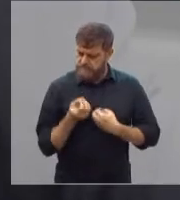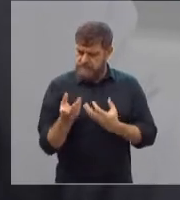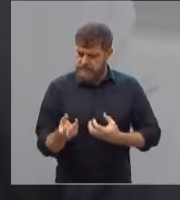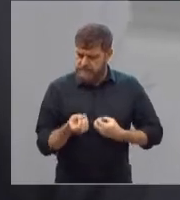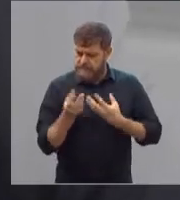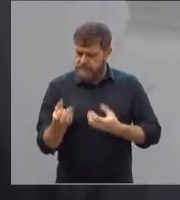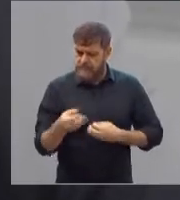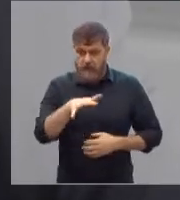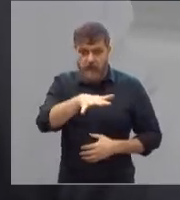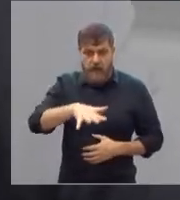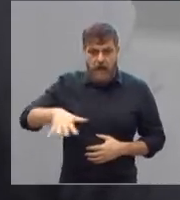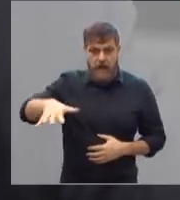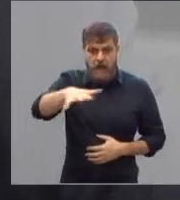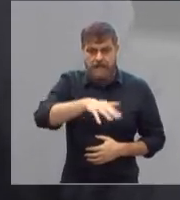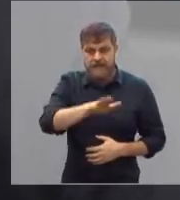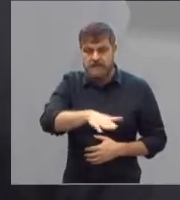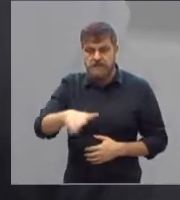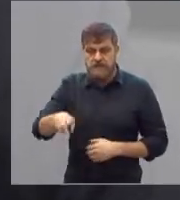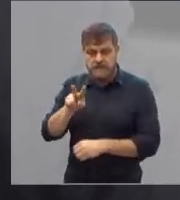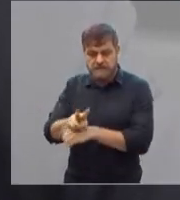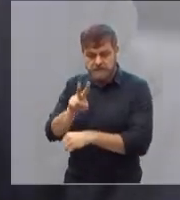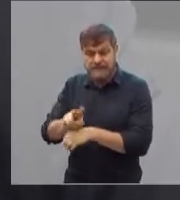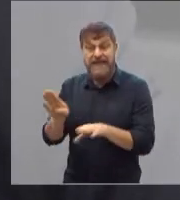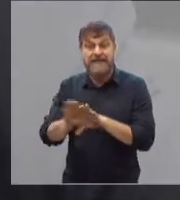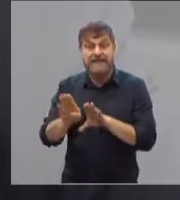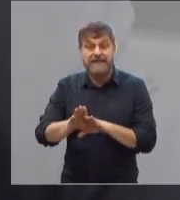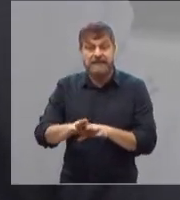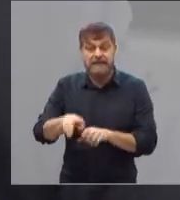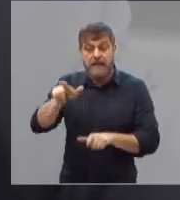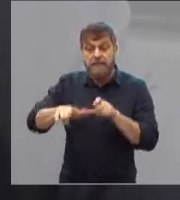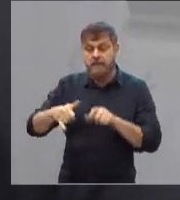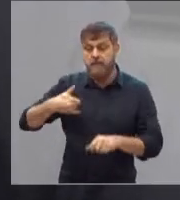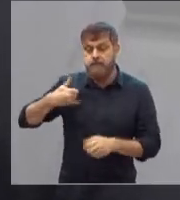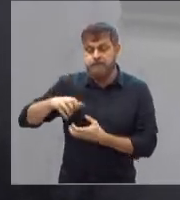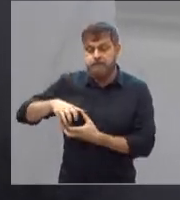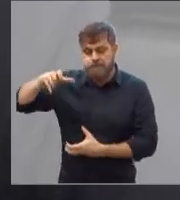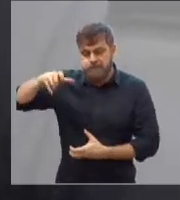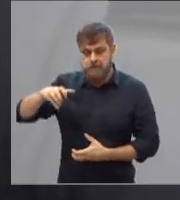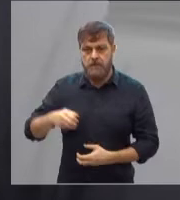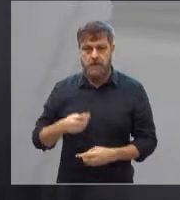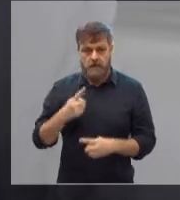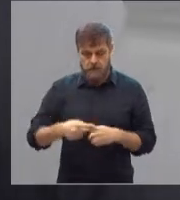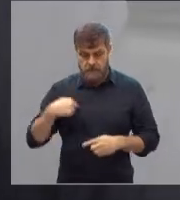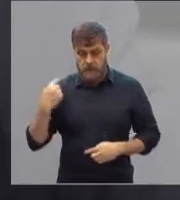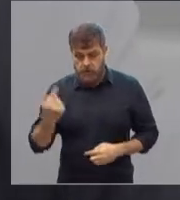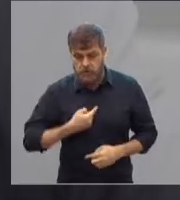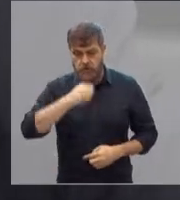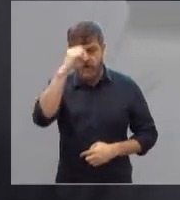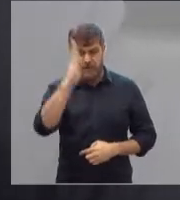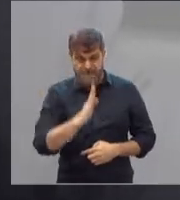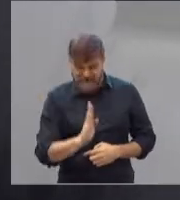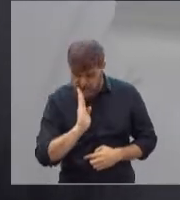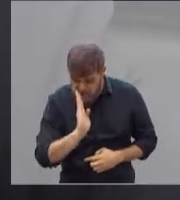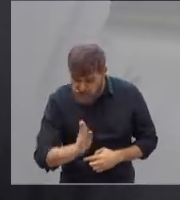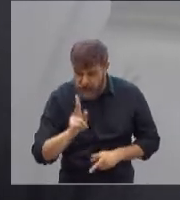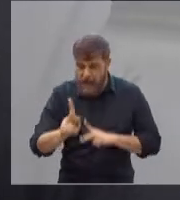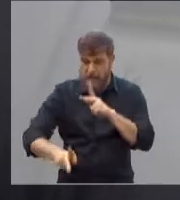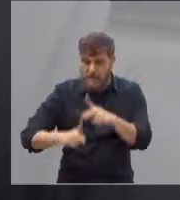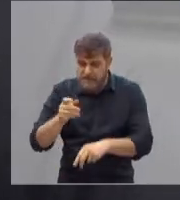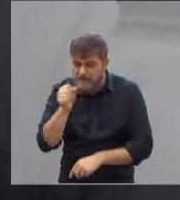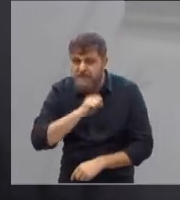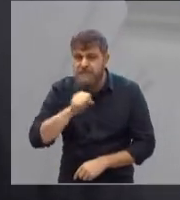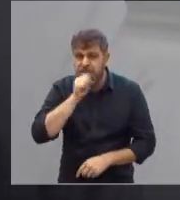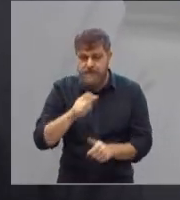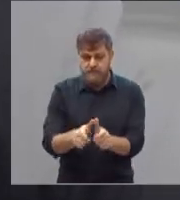né? Especialmente na área da proteção da criança, do idoso, porque nós vamos ter, e nós já estamos tendo uma população